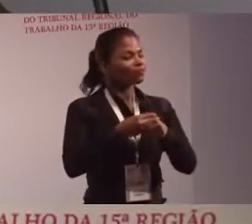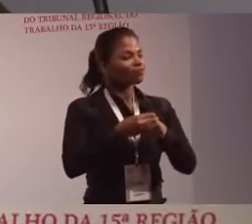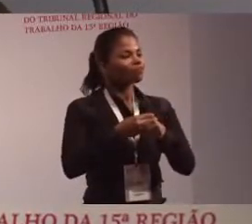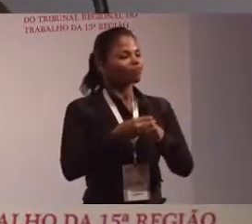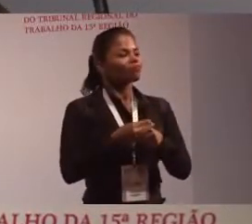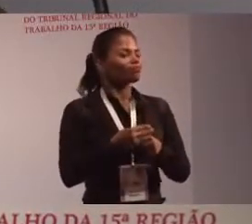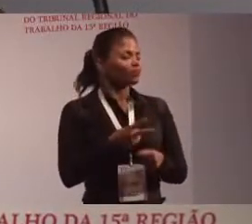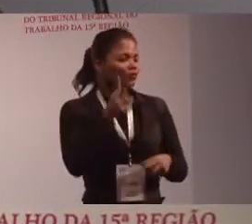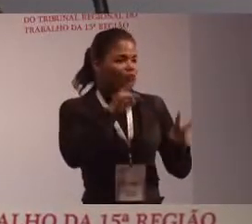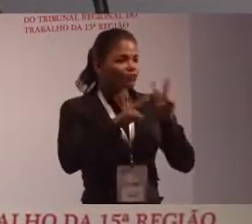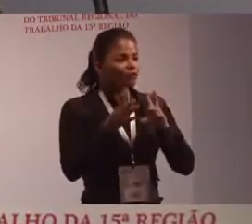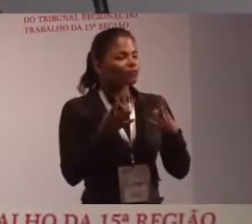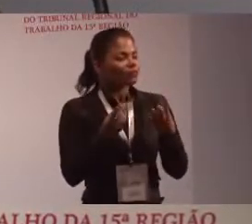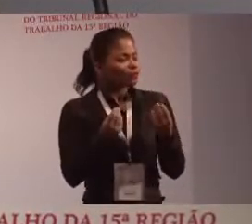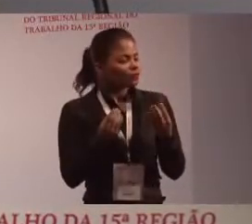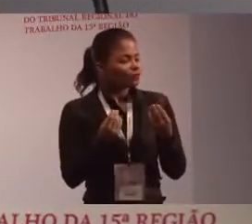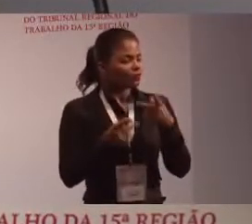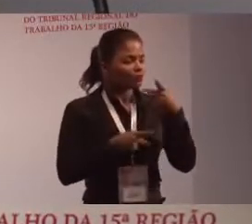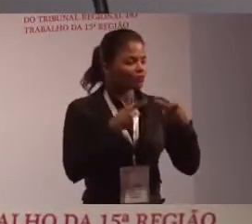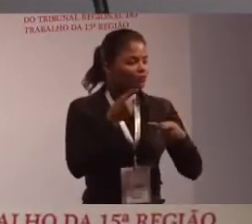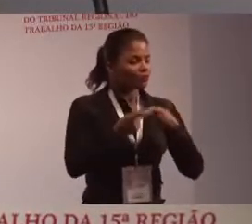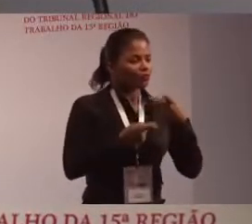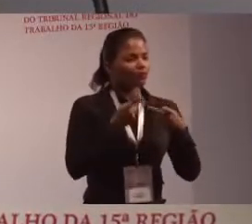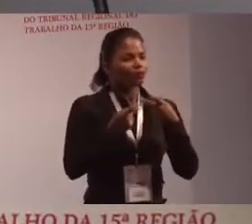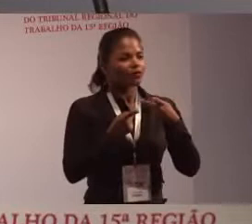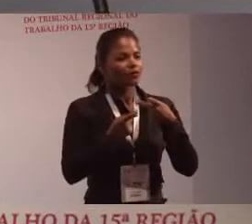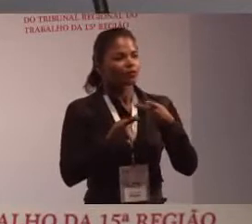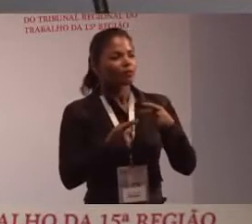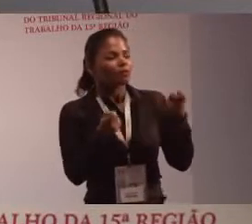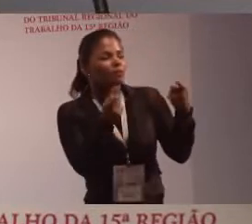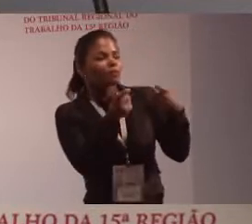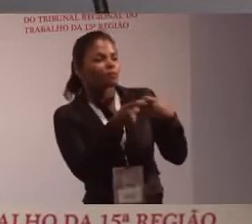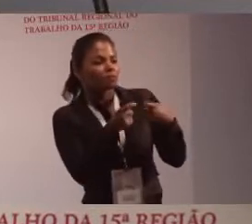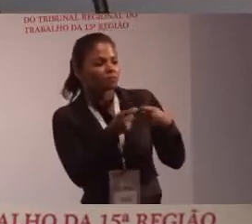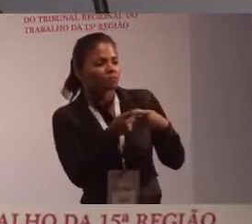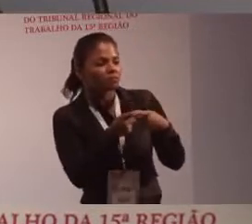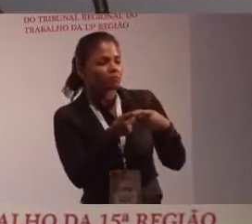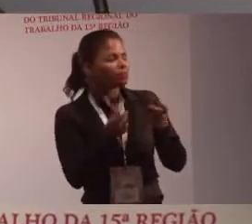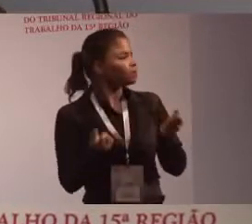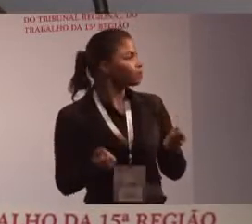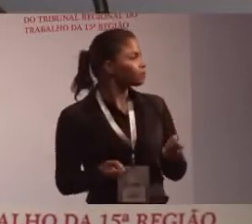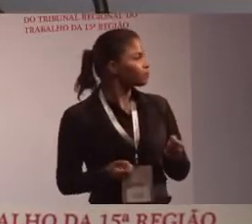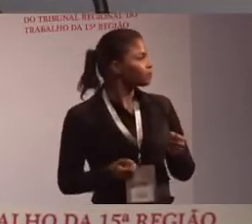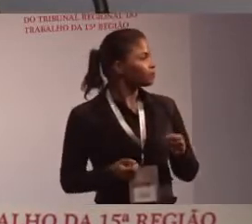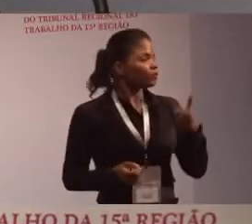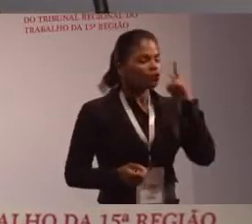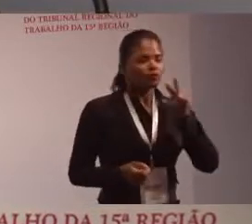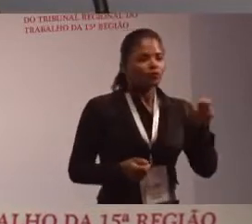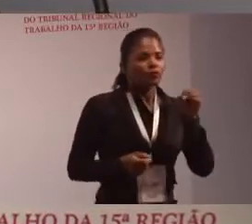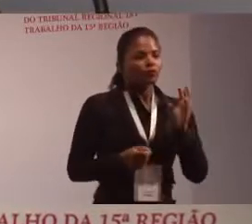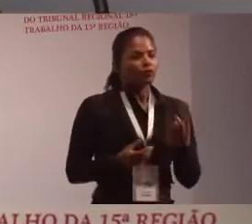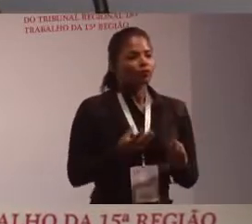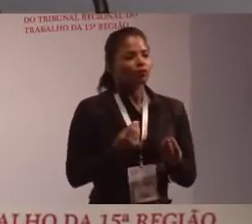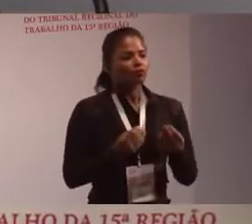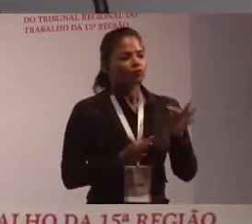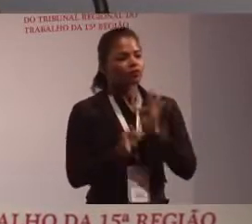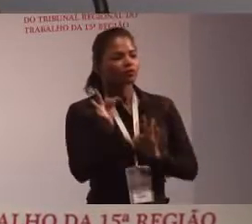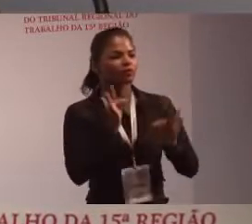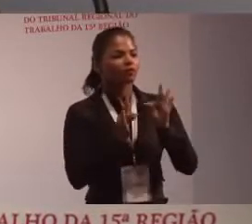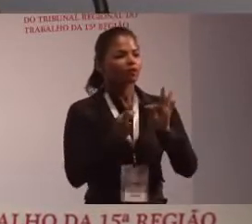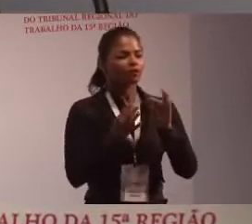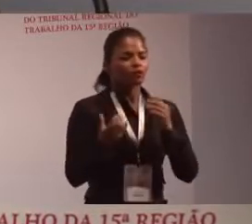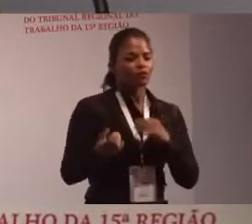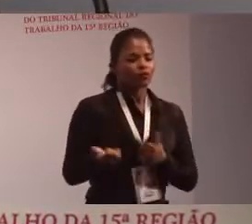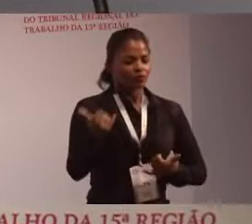isso, quando a gente fala do rol de competências para médicos, por exemplo, a gente foca muito naquela competência